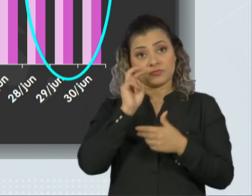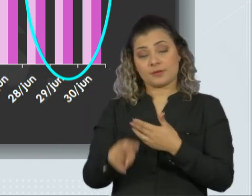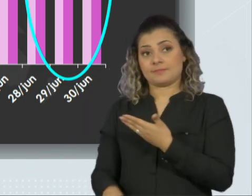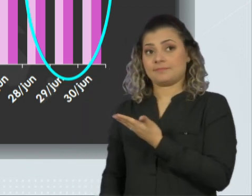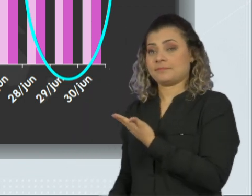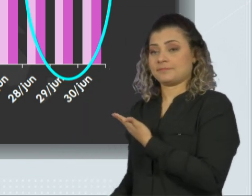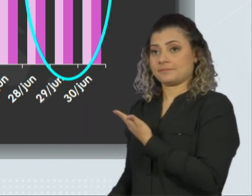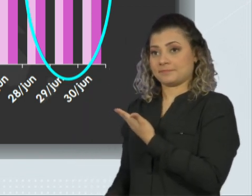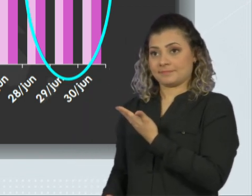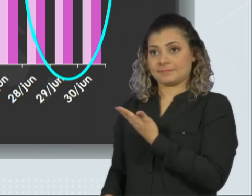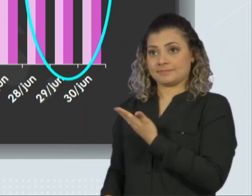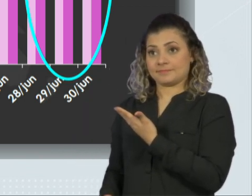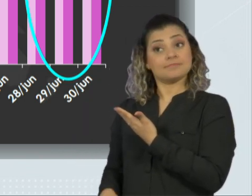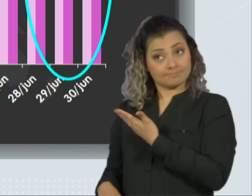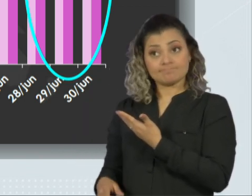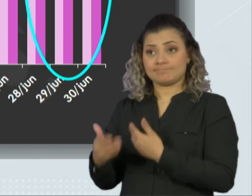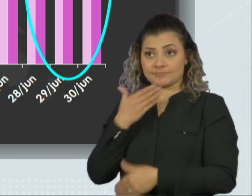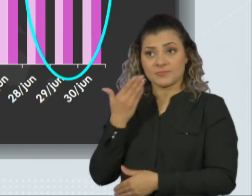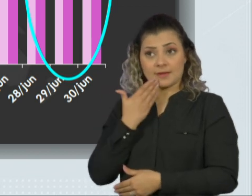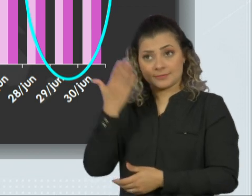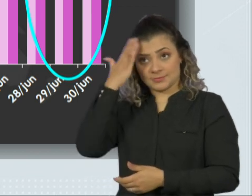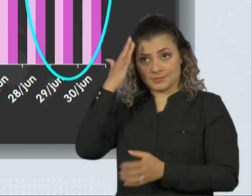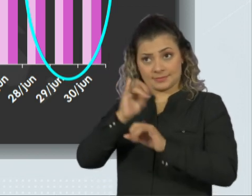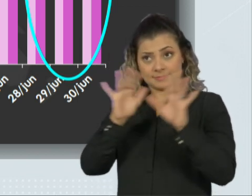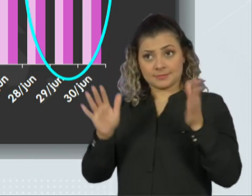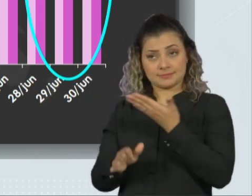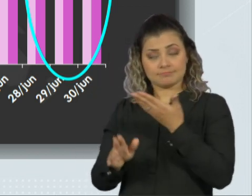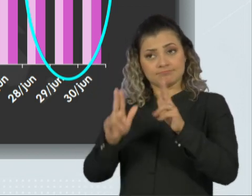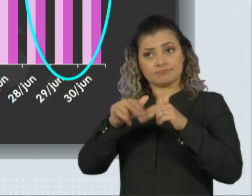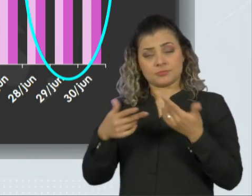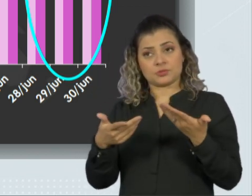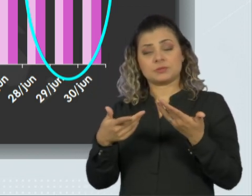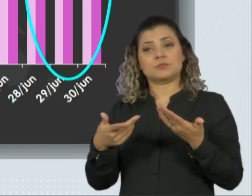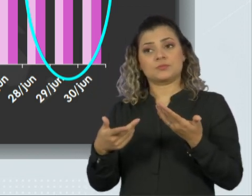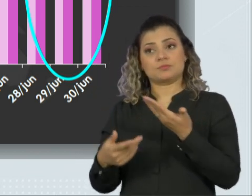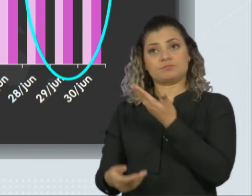pode ser visto com muita facilidade neste gráfico.